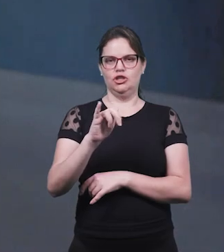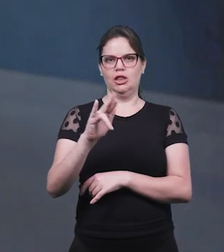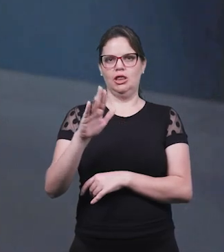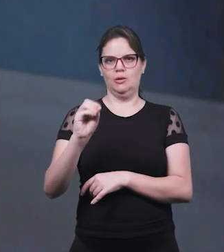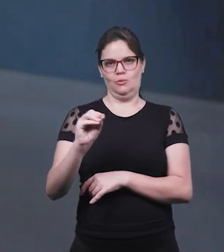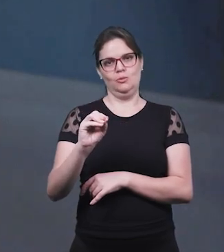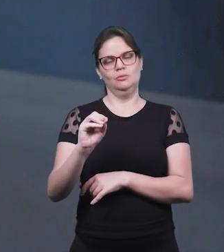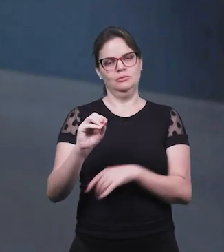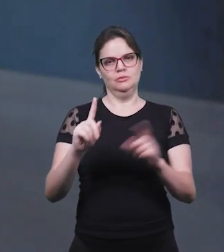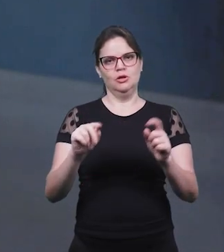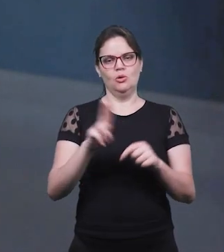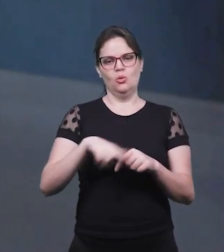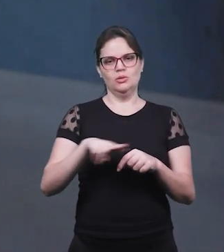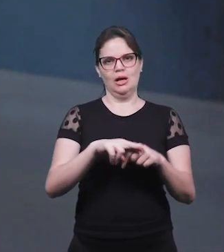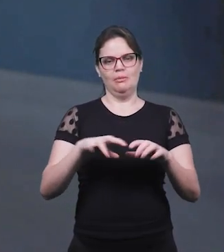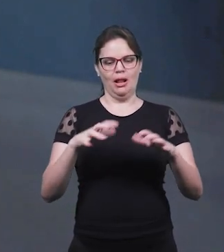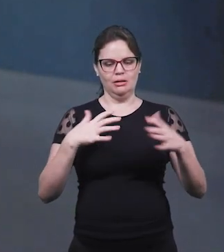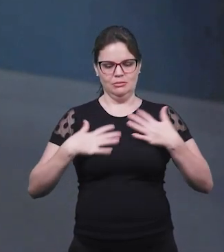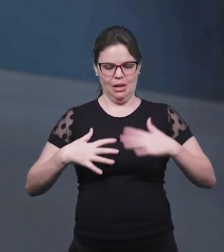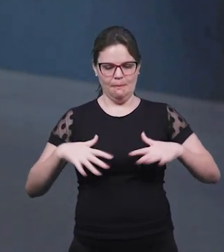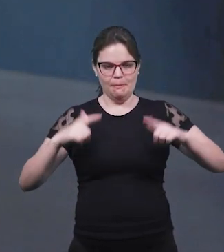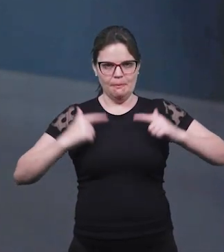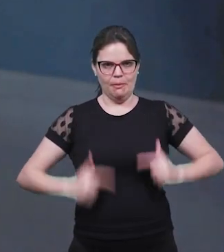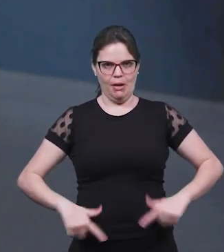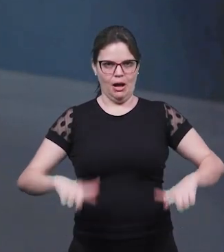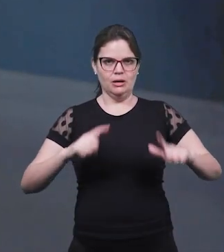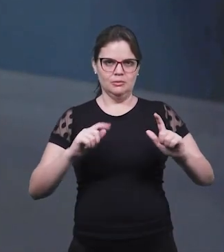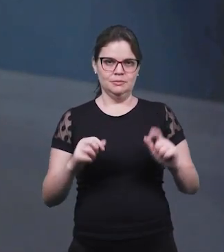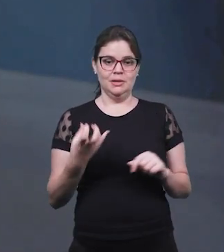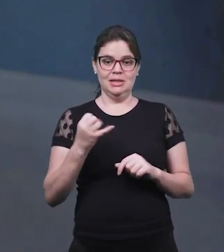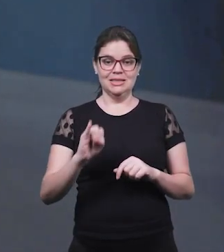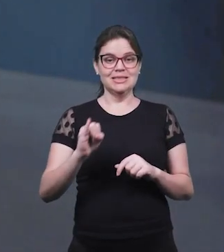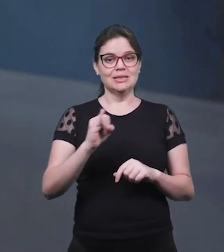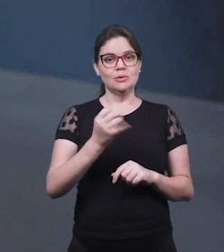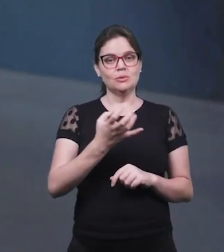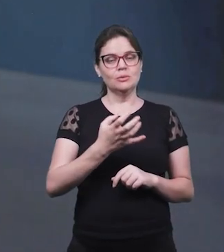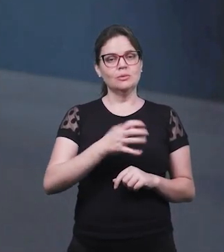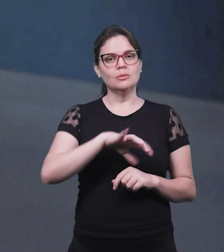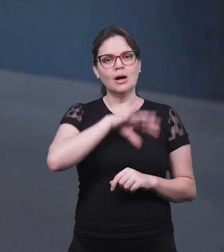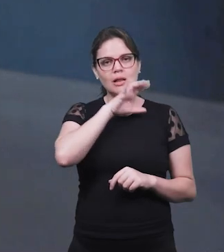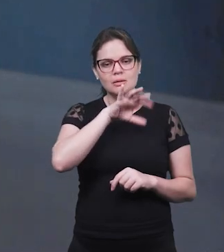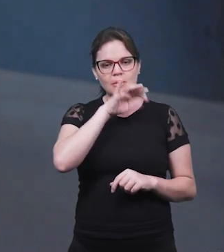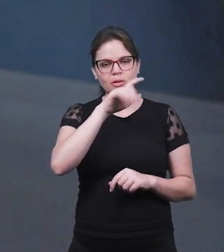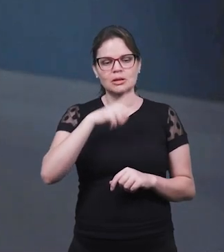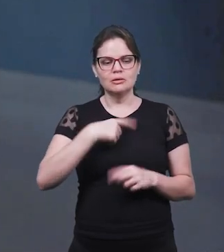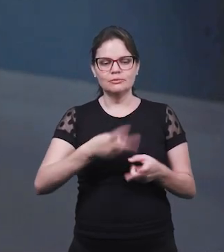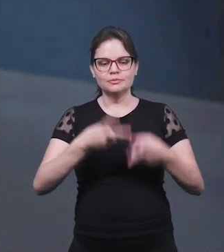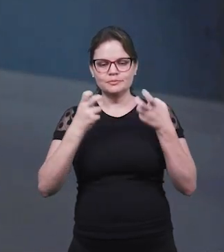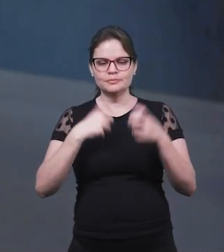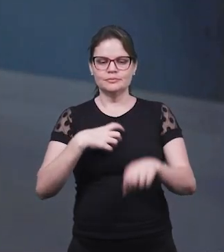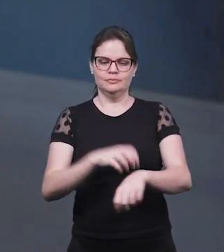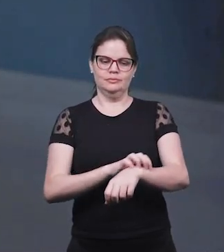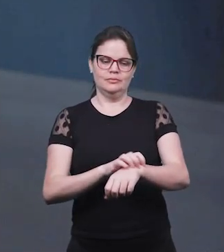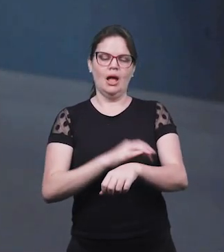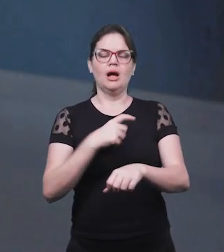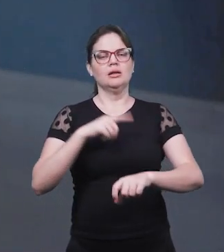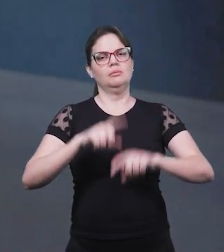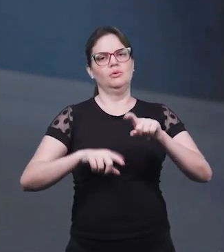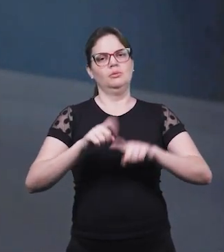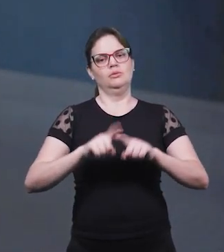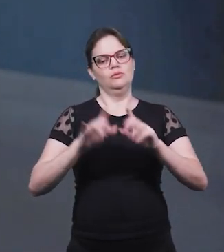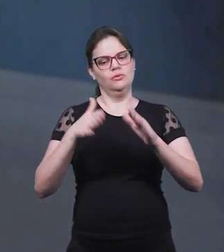mesmo. Agora, se o pet ele tiver alguma indicação, ele tiver uma alergia, ele vai ter que utilizar um